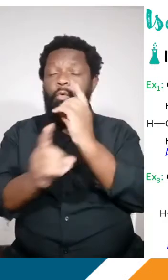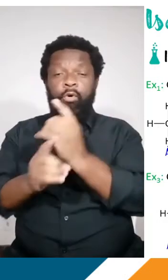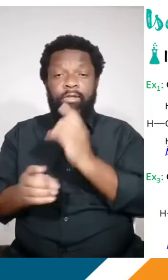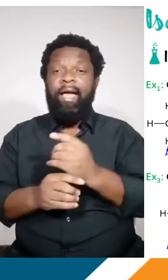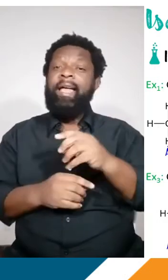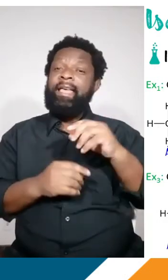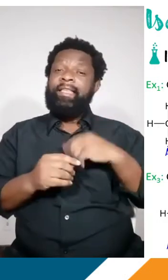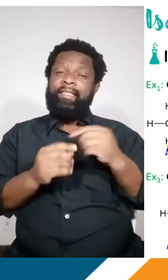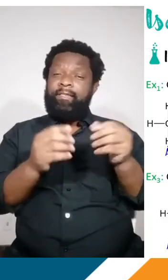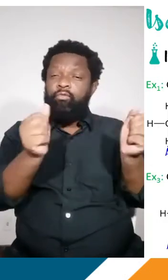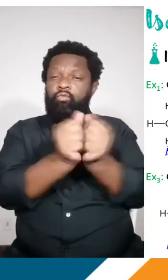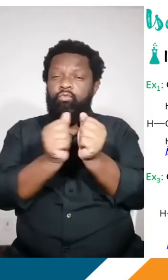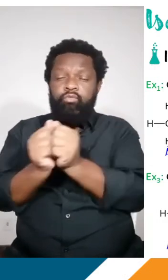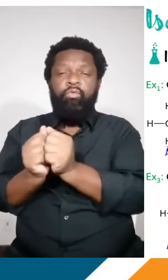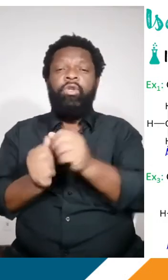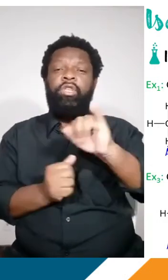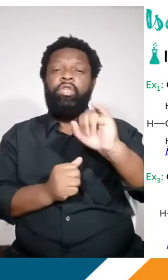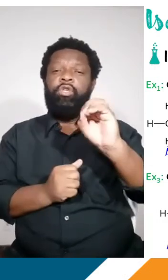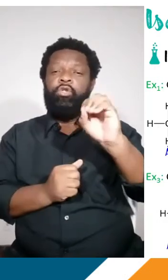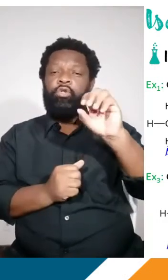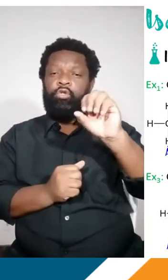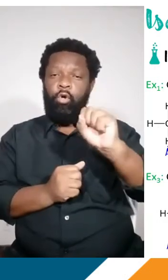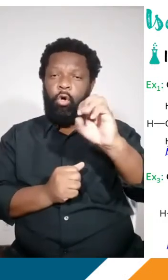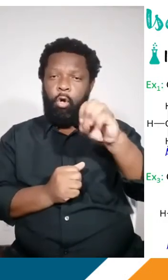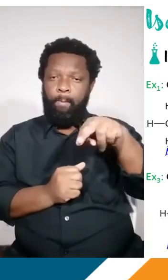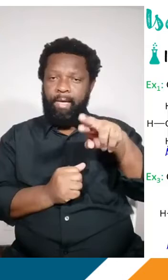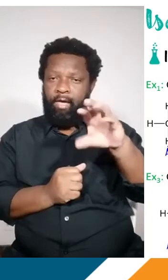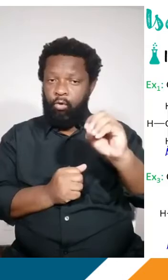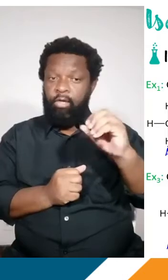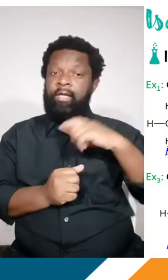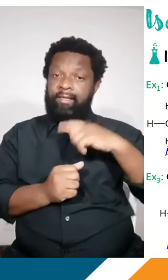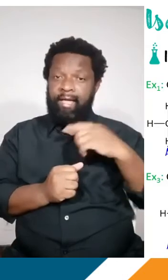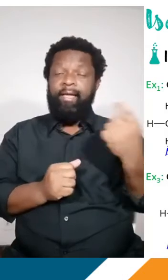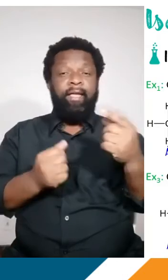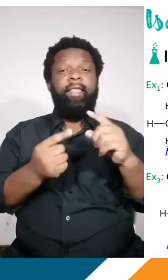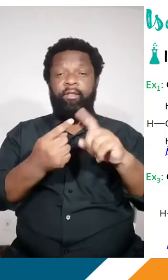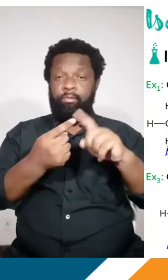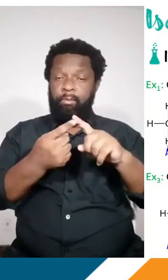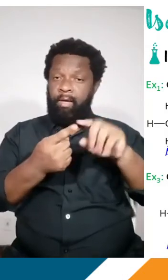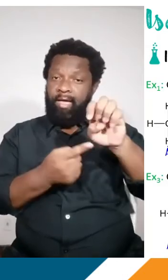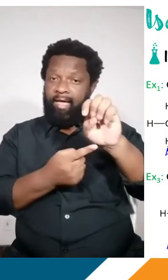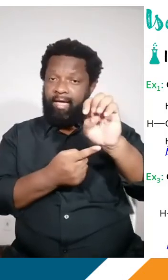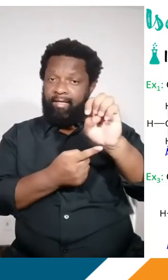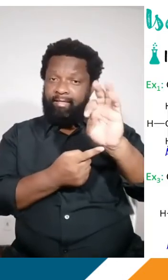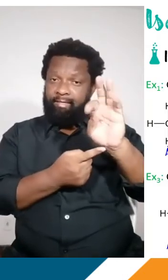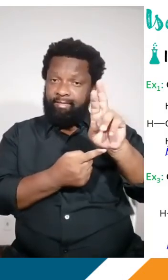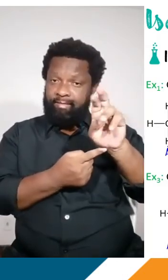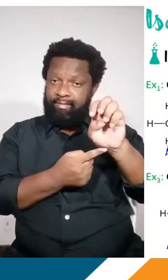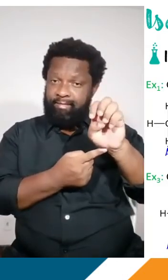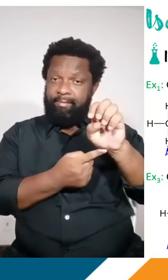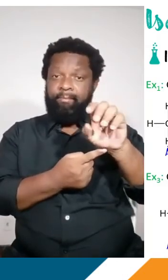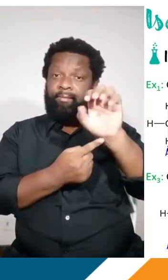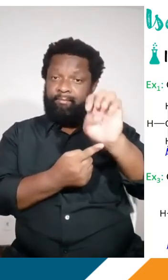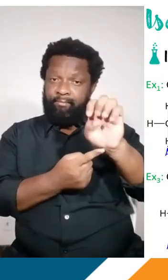isomerias, esses pares de isômeros. Quando eu tenho um álcool, ele vai ser isômero de função de um éter. Um aldeído comumente é